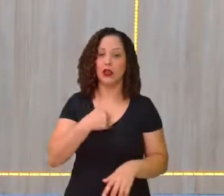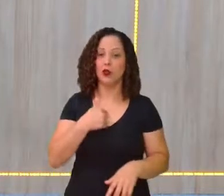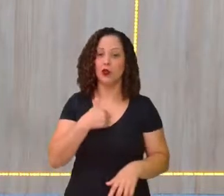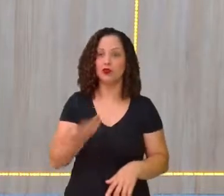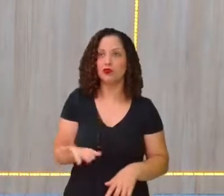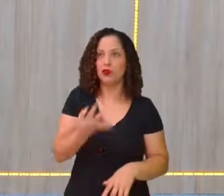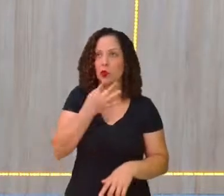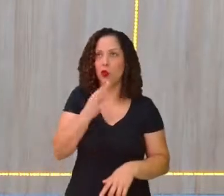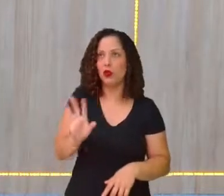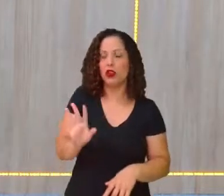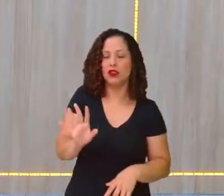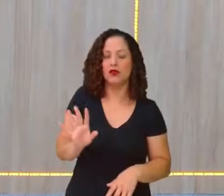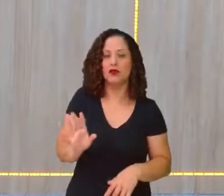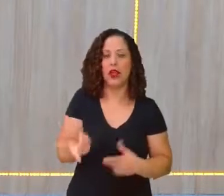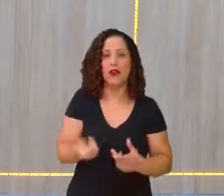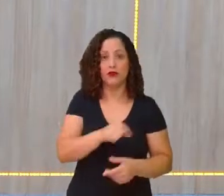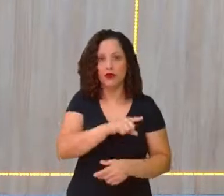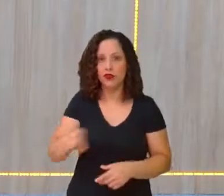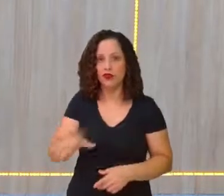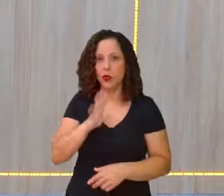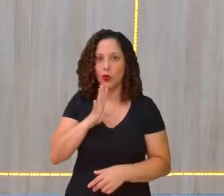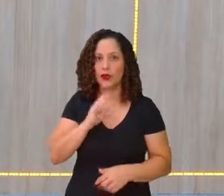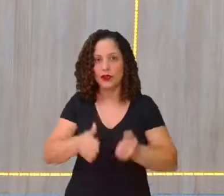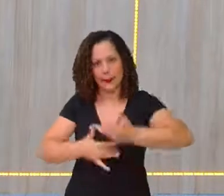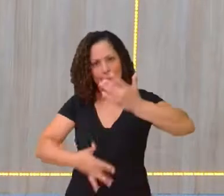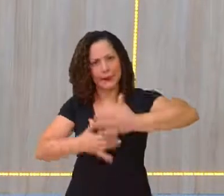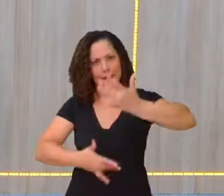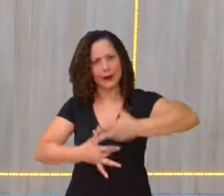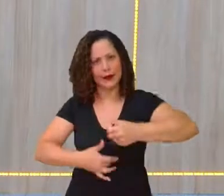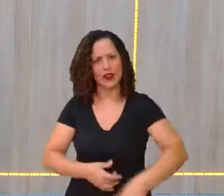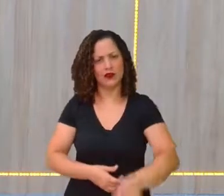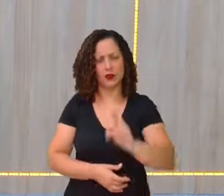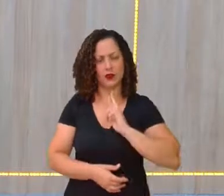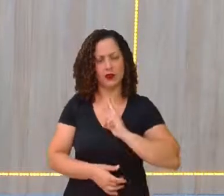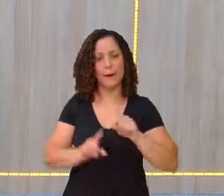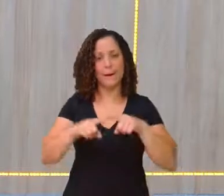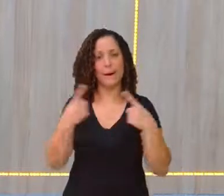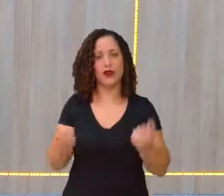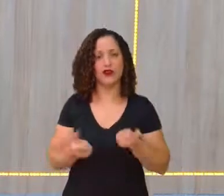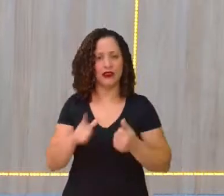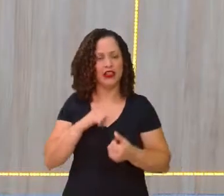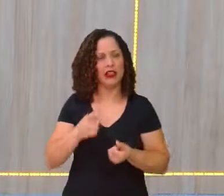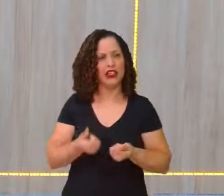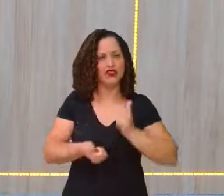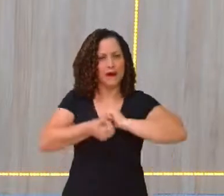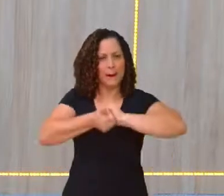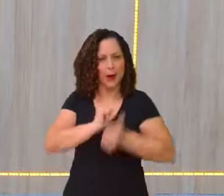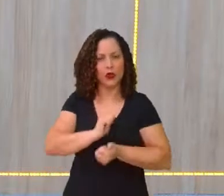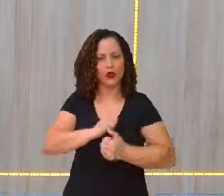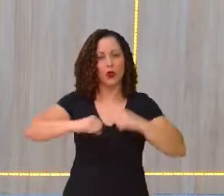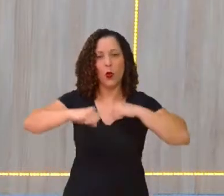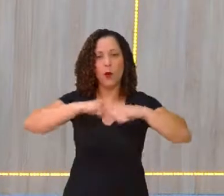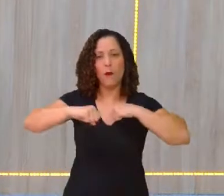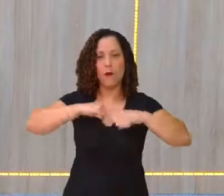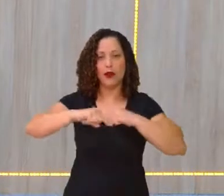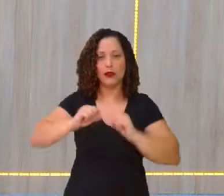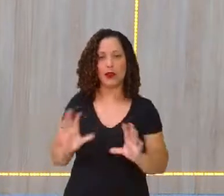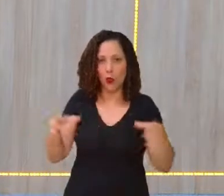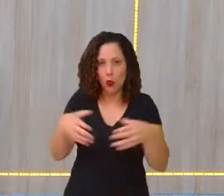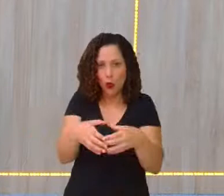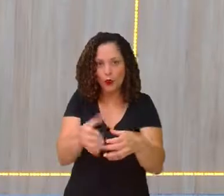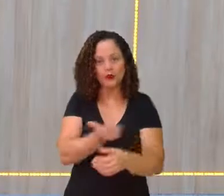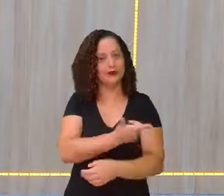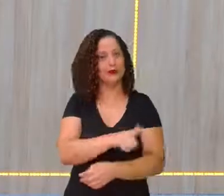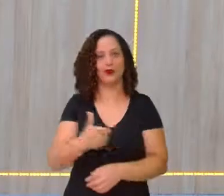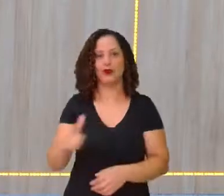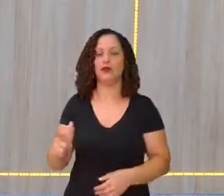mande ou no chat ou lá no YouTube. Mas eu não conheço nenhum esporte de combate que é realizado em equipes,